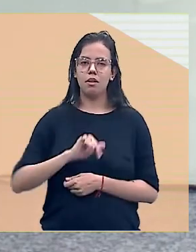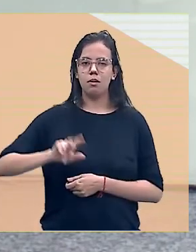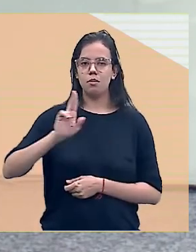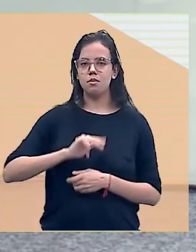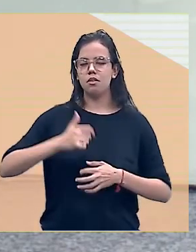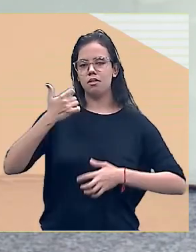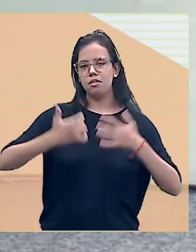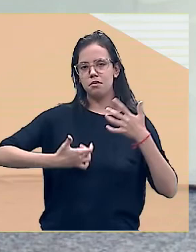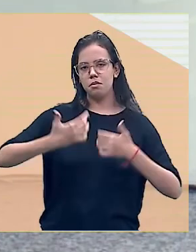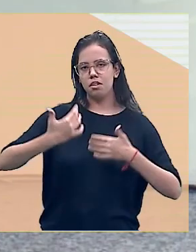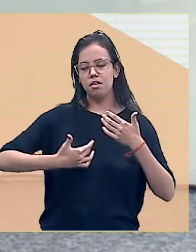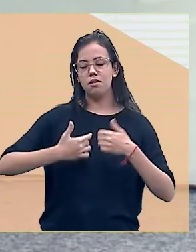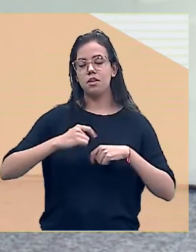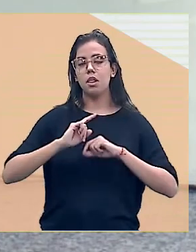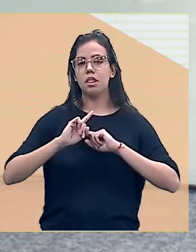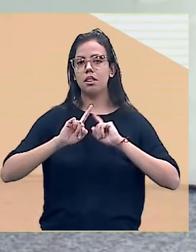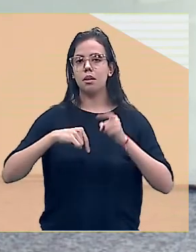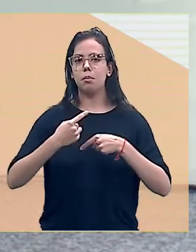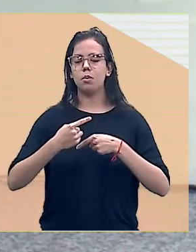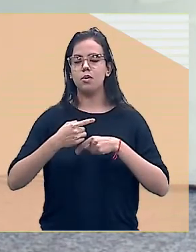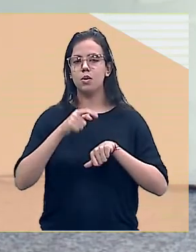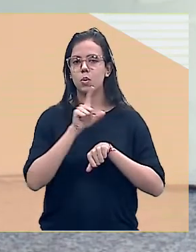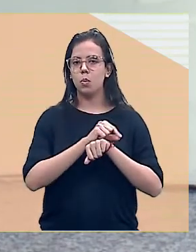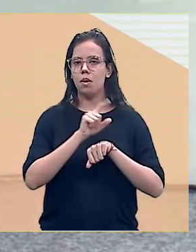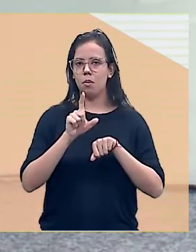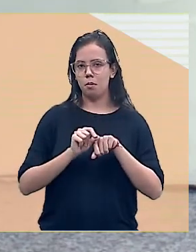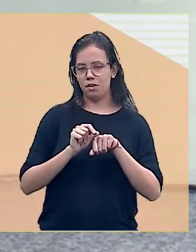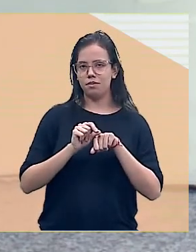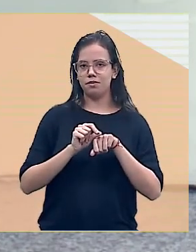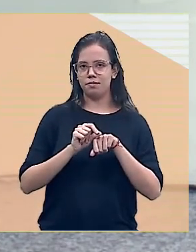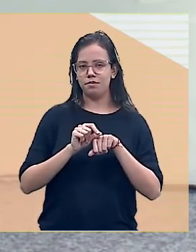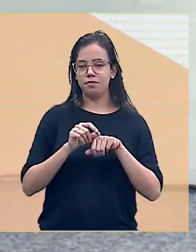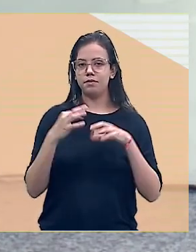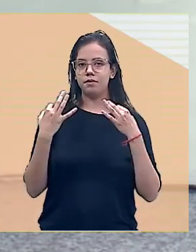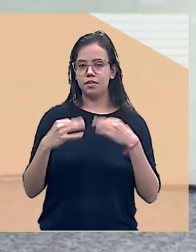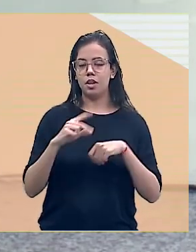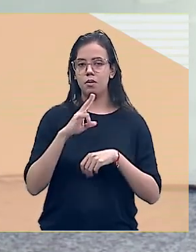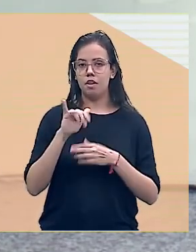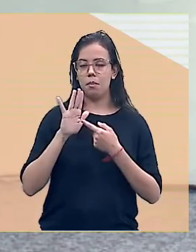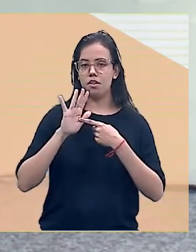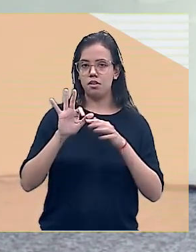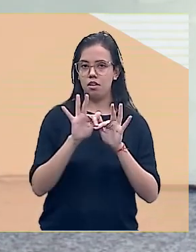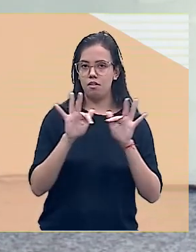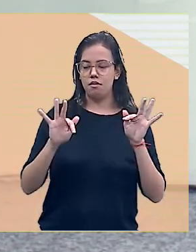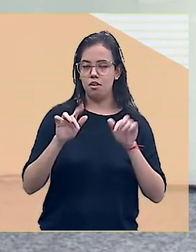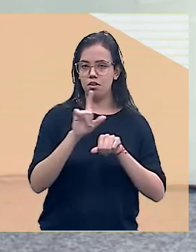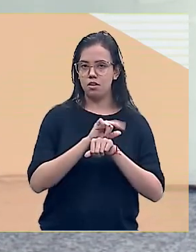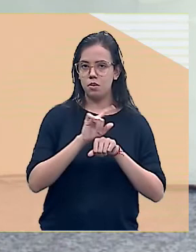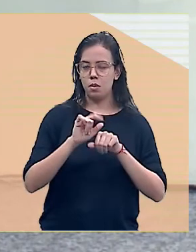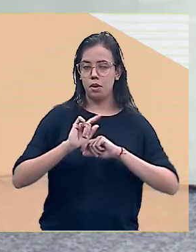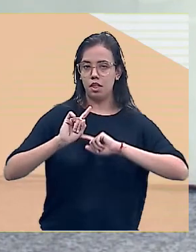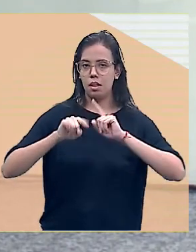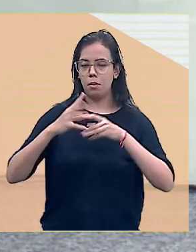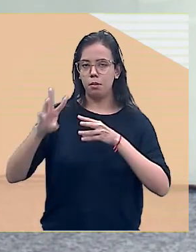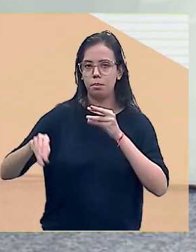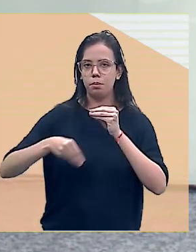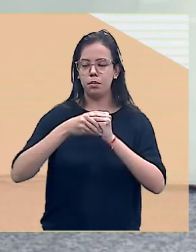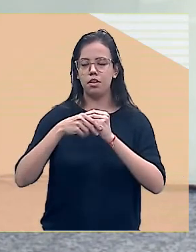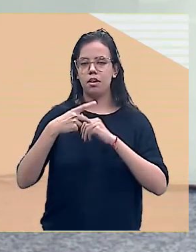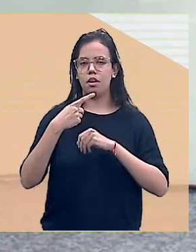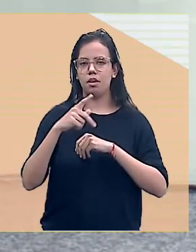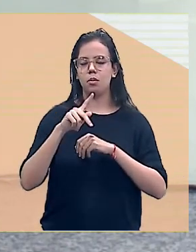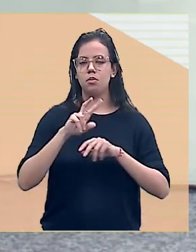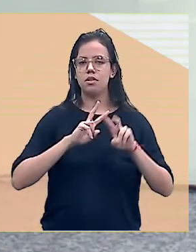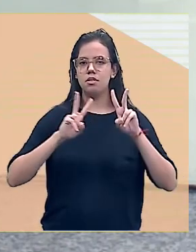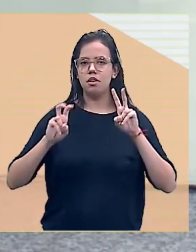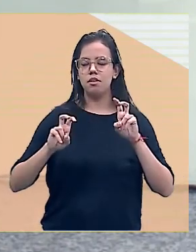utilizar no desenvolvimento logo depois do argumento não tópico frasal você põe o tópico frasal e aí coloca o seu repertório